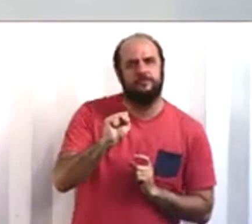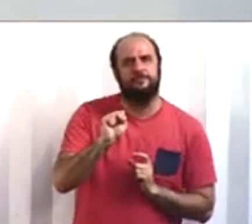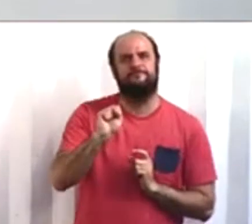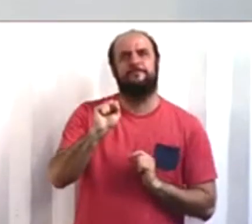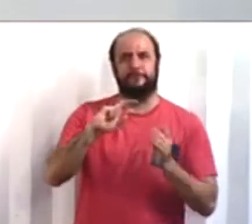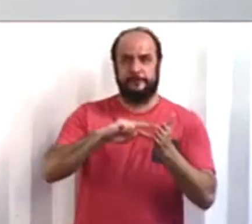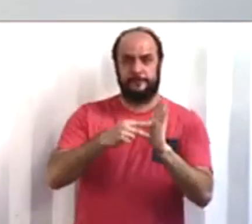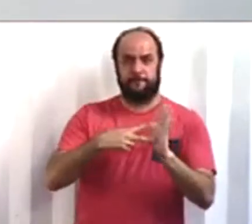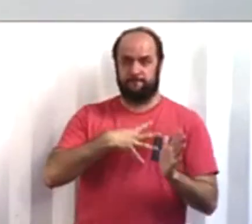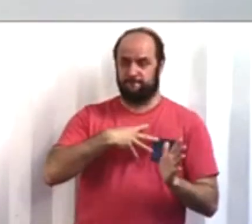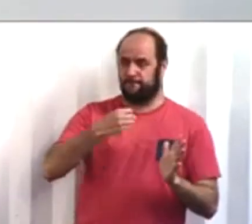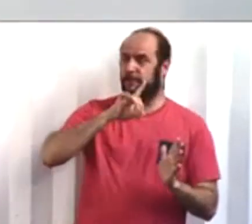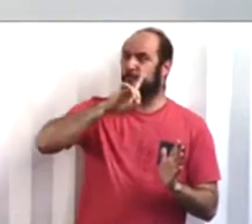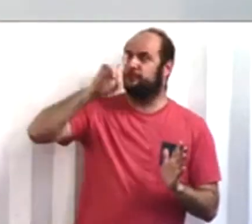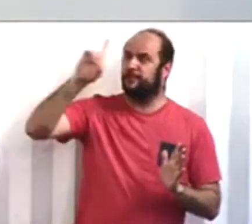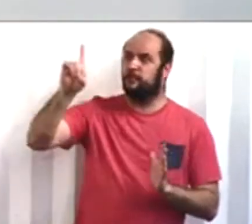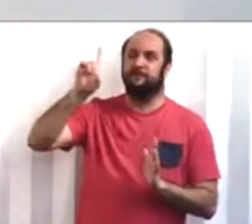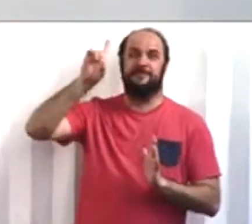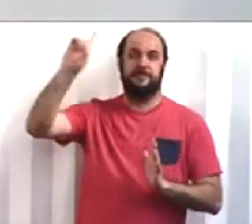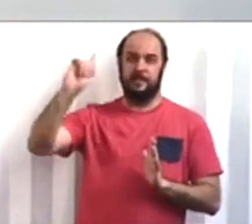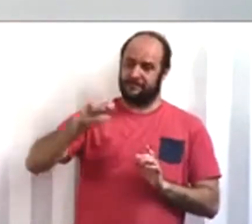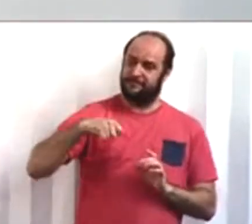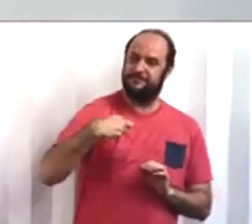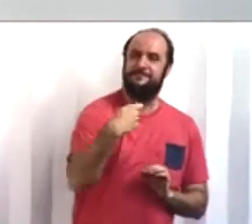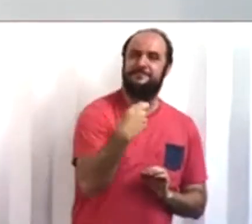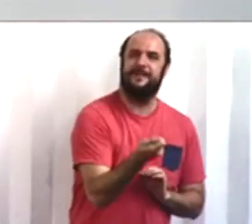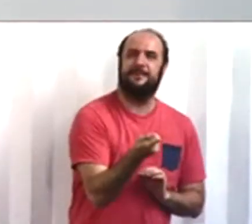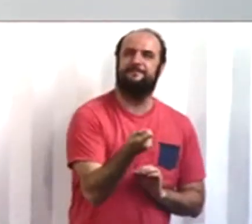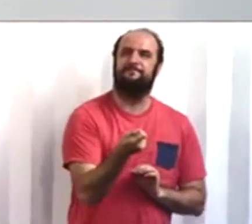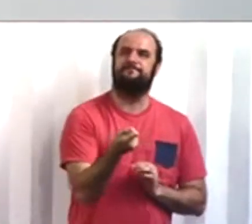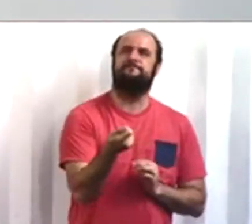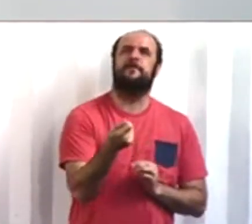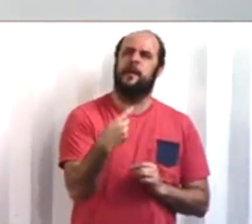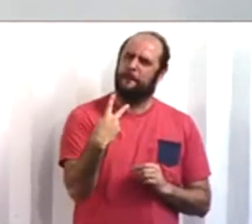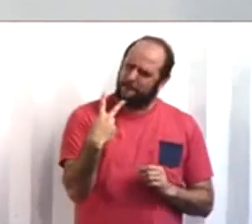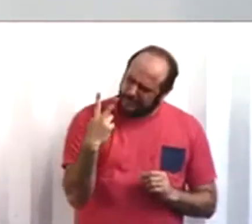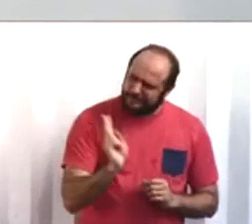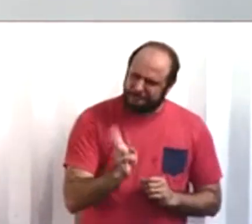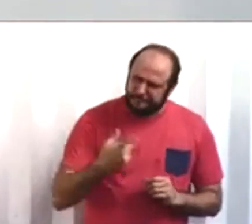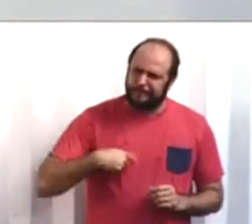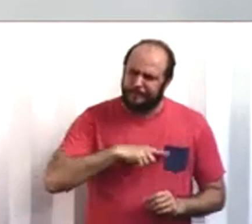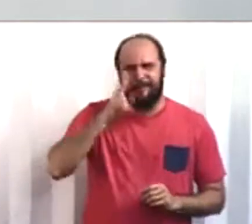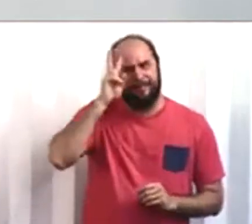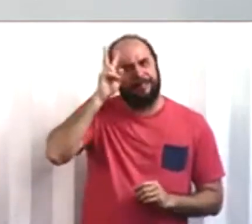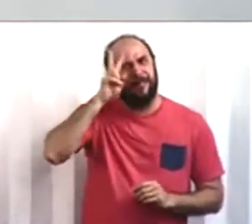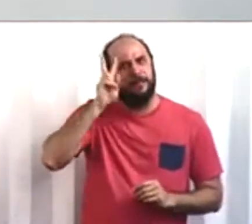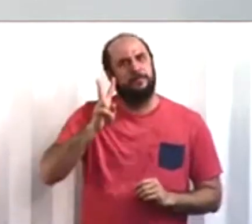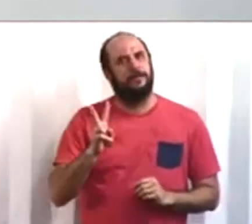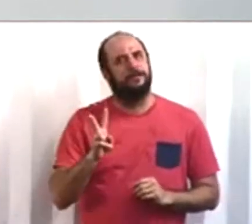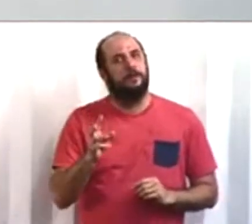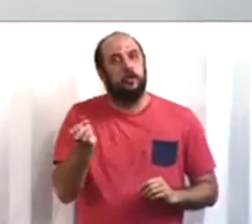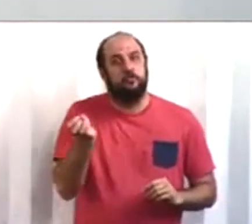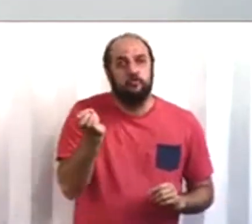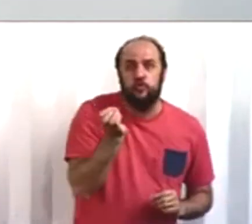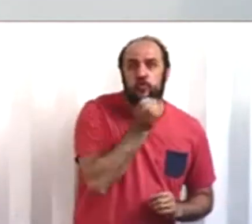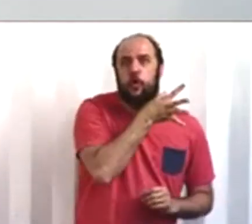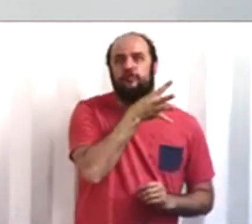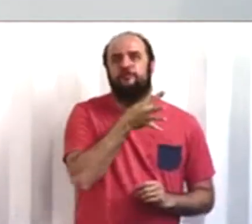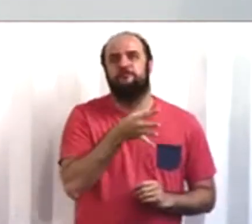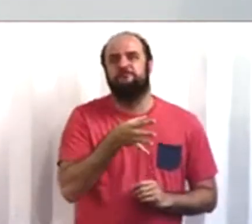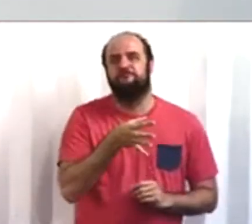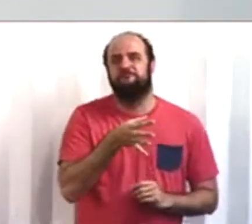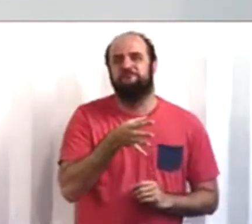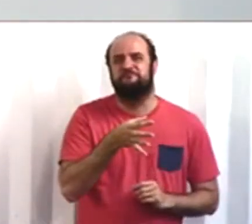Deus, proveniente de Deus, é algo que nós precisamos sempre nos lembrar. Ele é a coisa mais nova que nós